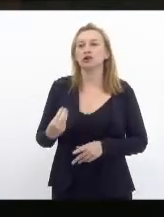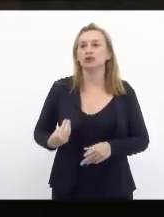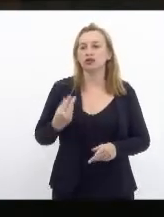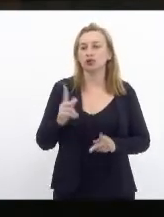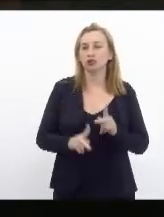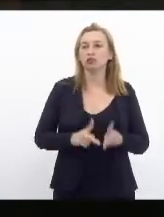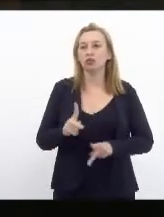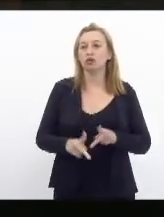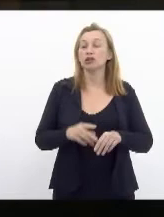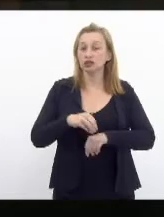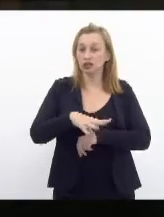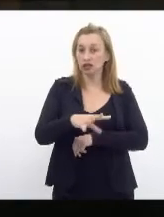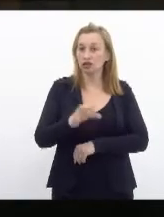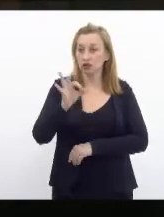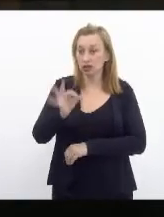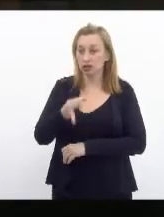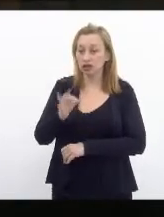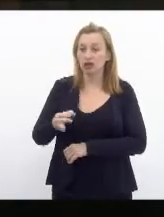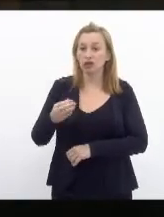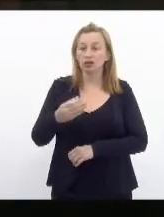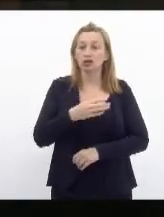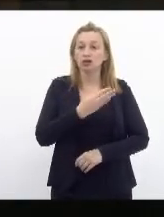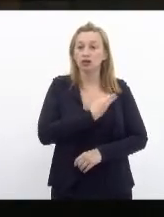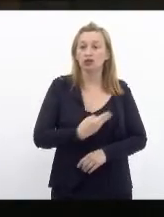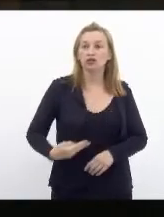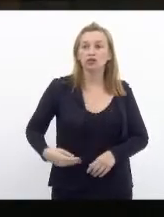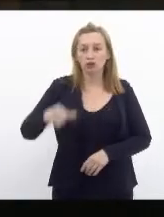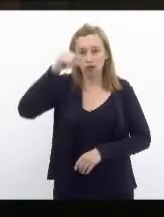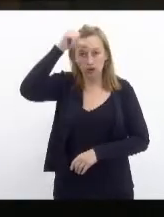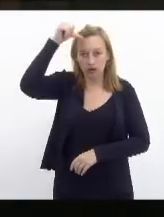essa indicação, tenho certeza que o nosso governador Cláudio Castro há de